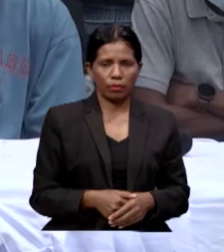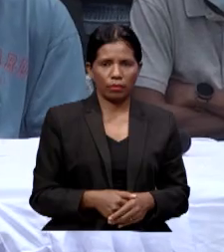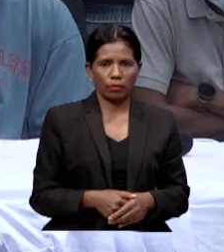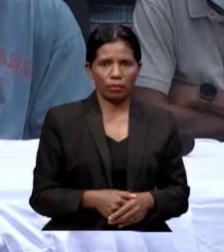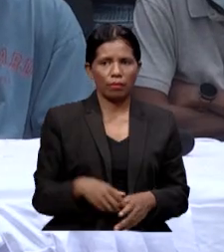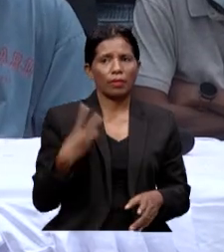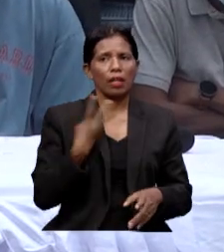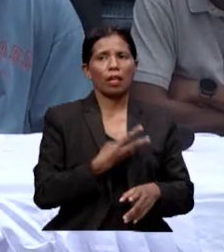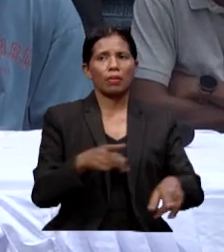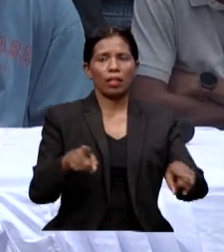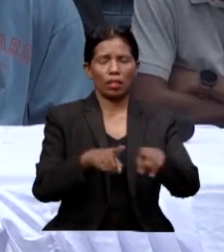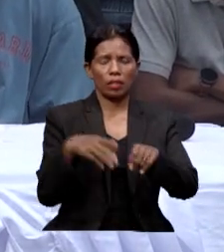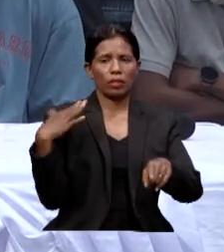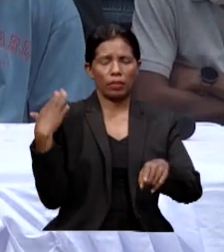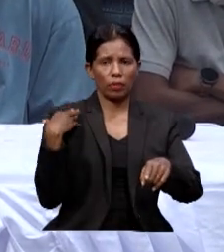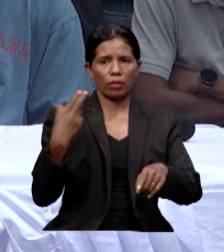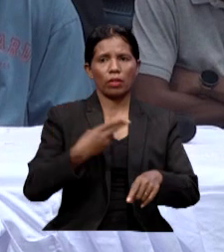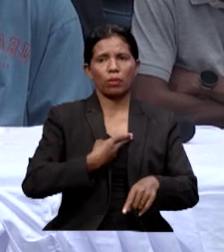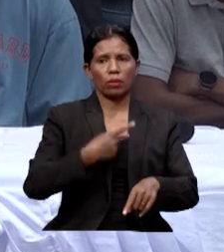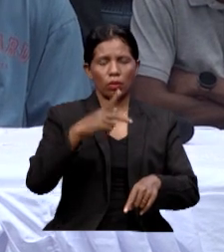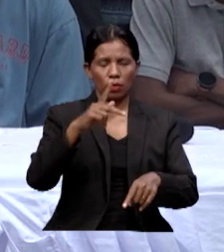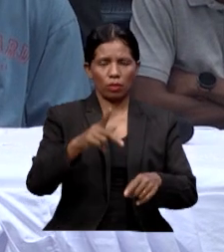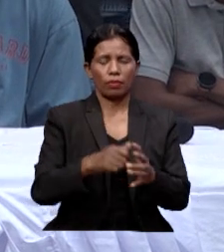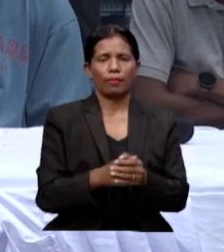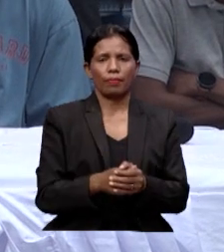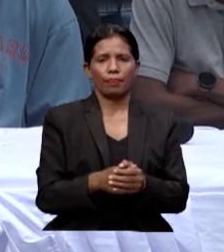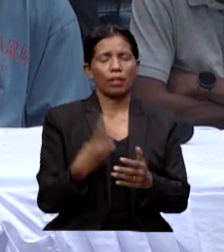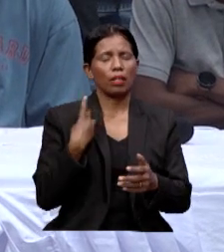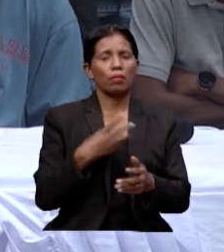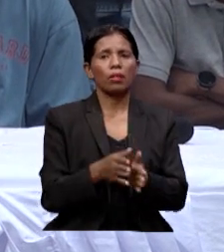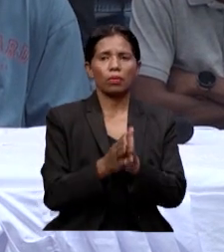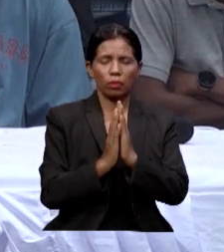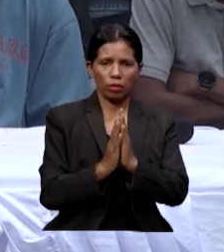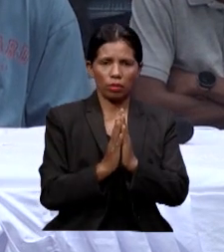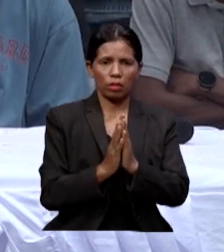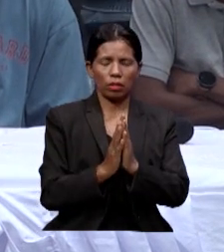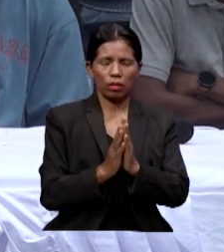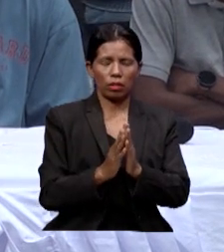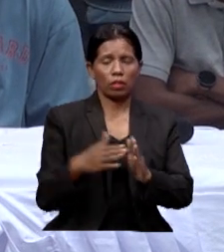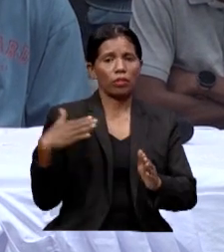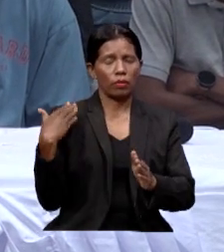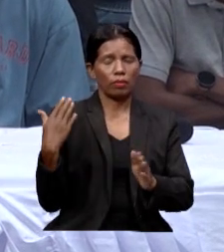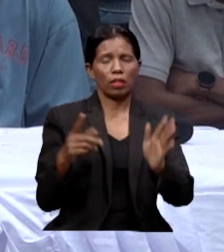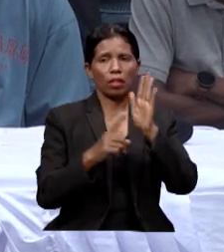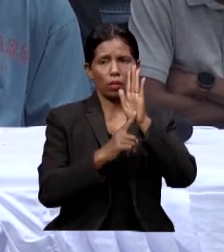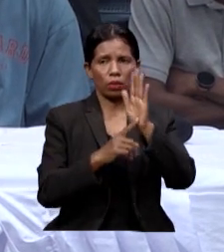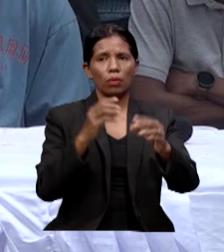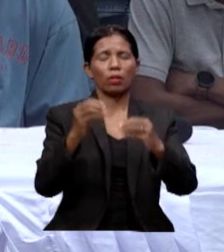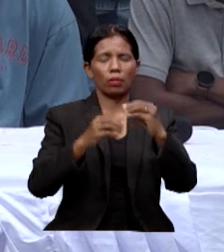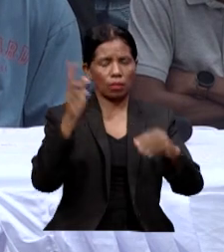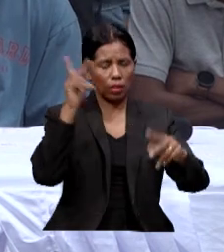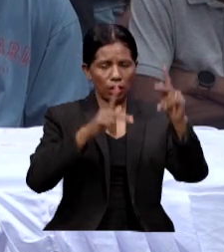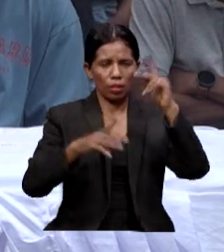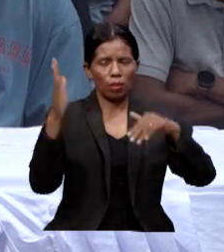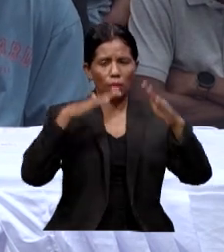Aminudar comunidade Juventude Colhoun. Exigência na comunidade Colhoun Hato e a conferência imprensa relaciona o caso